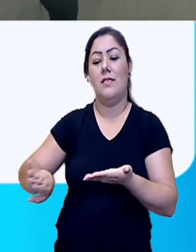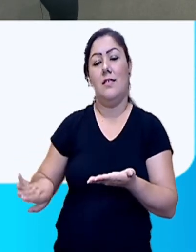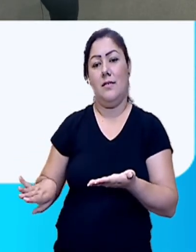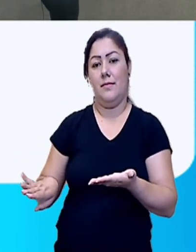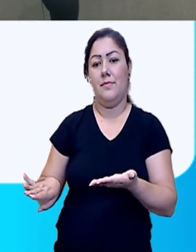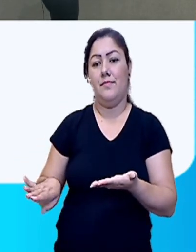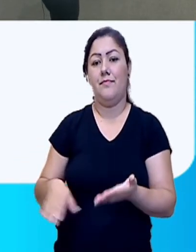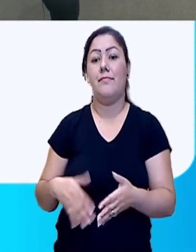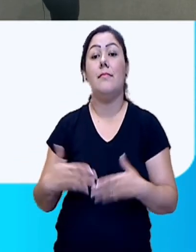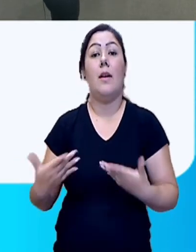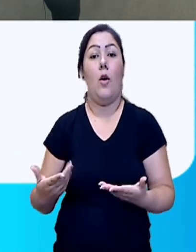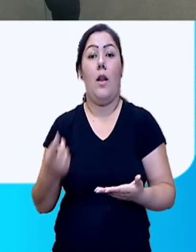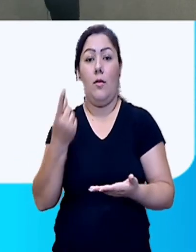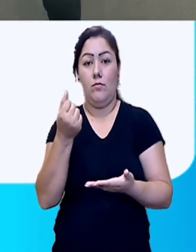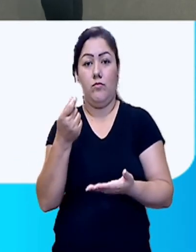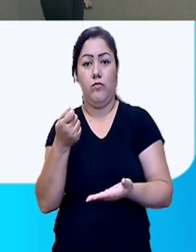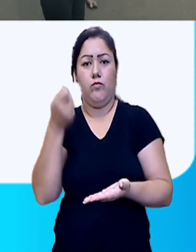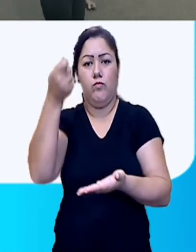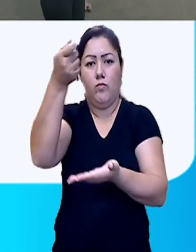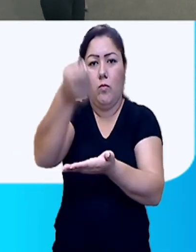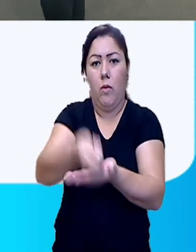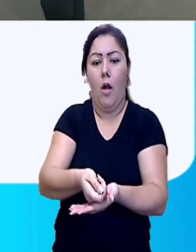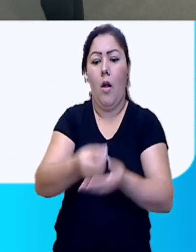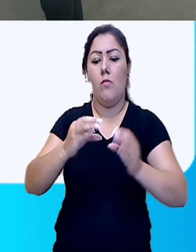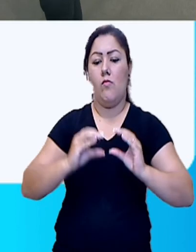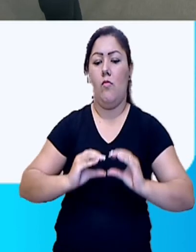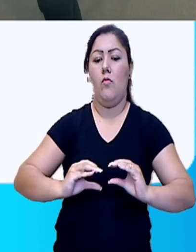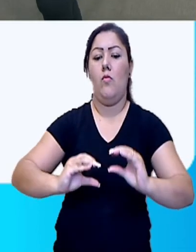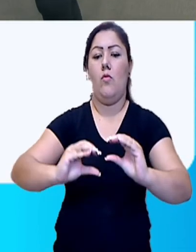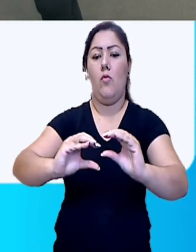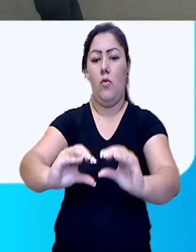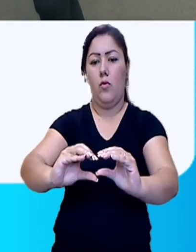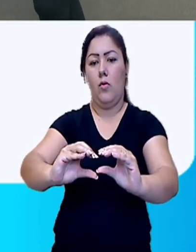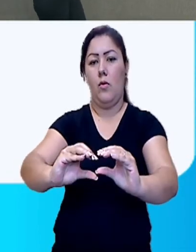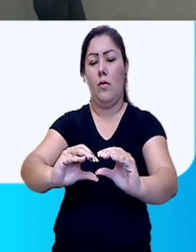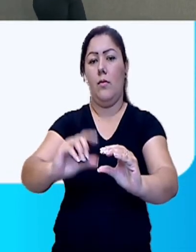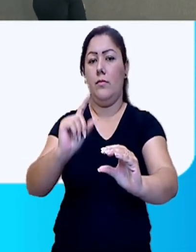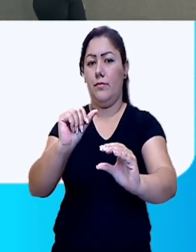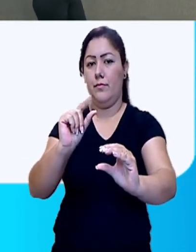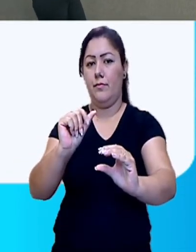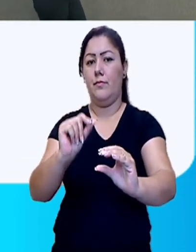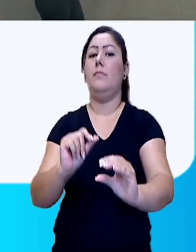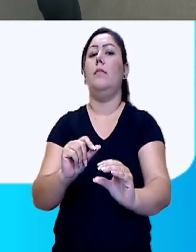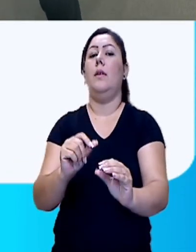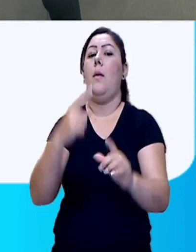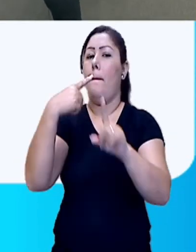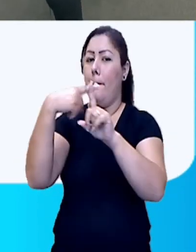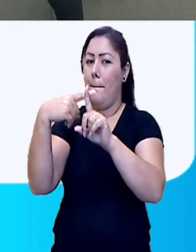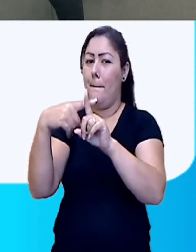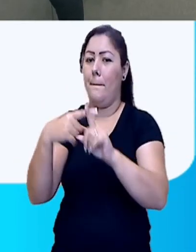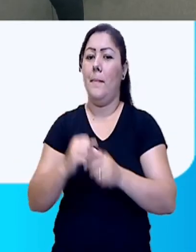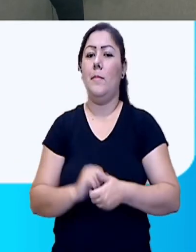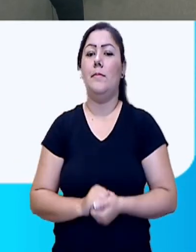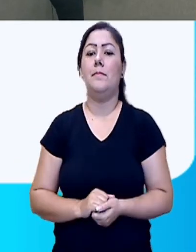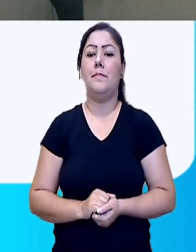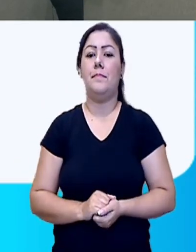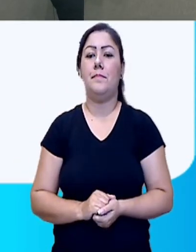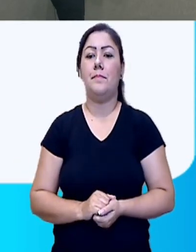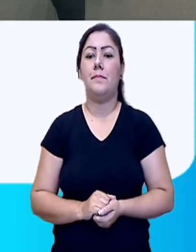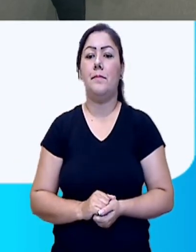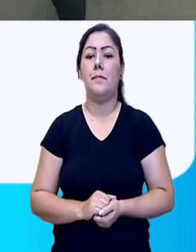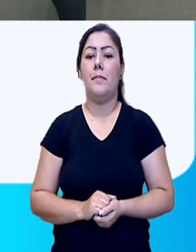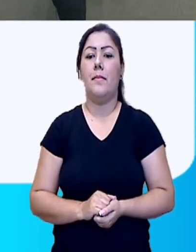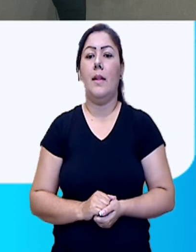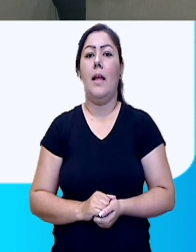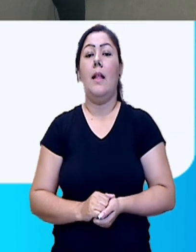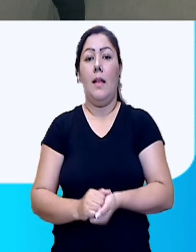quando ele fez depósito, entra na conta dele. Então, fica um saldo positivo. Aqui também, ó, ele pagou